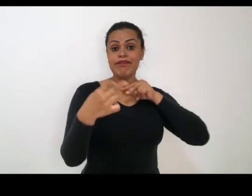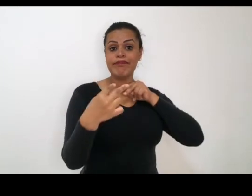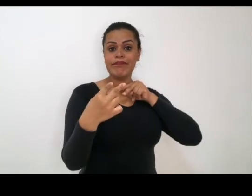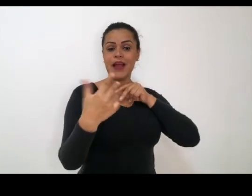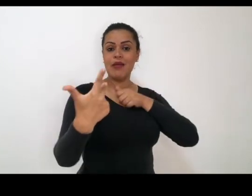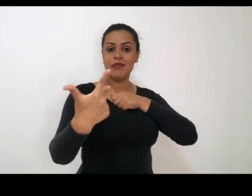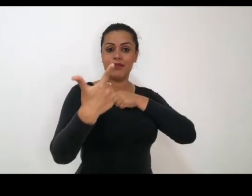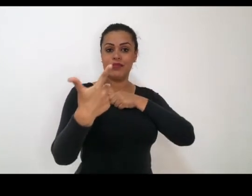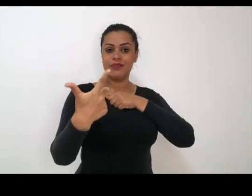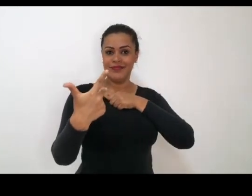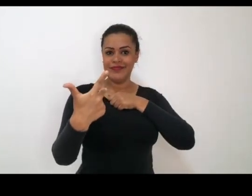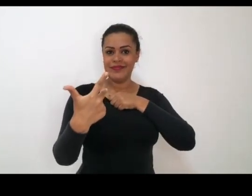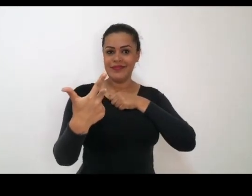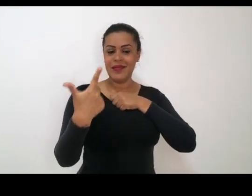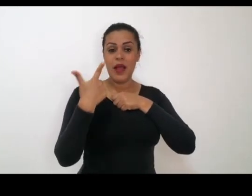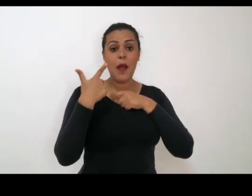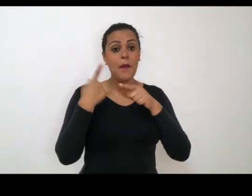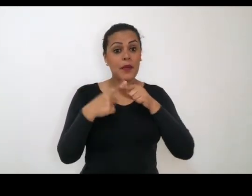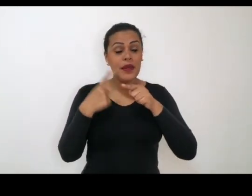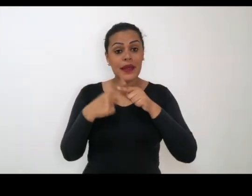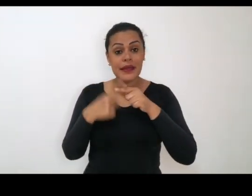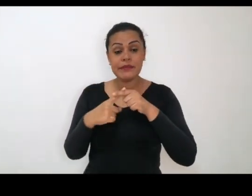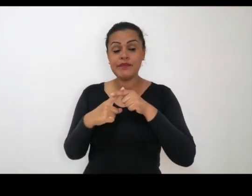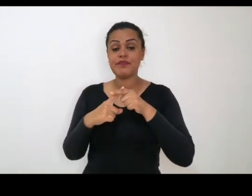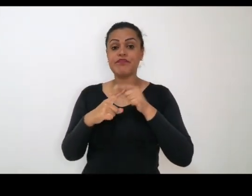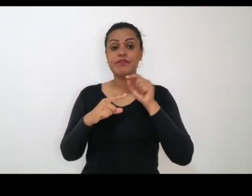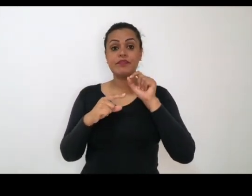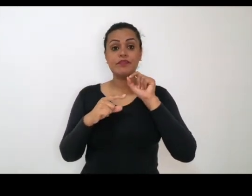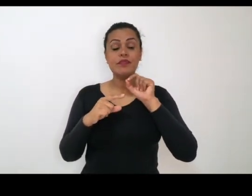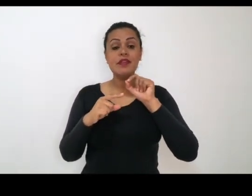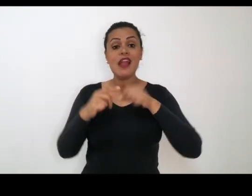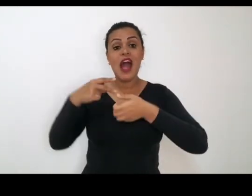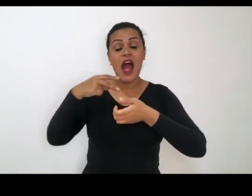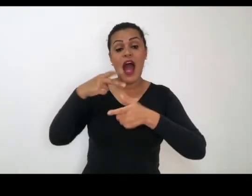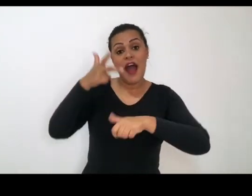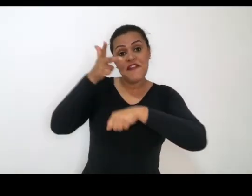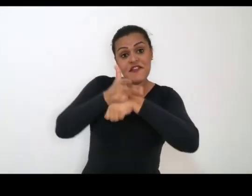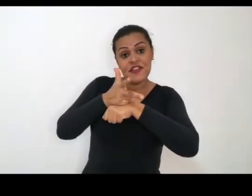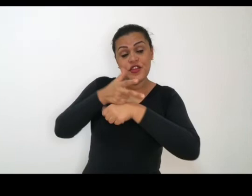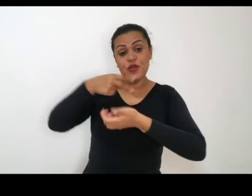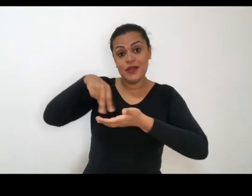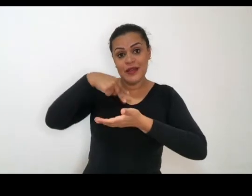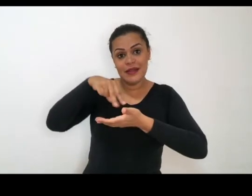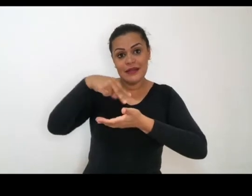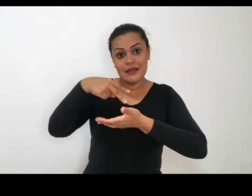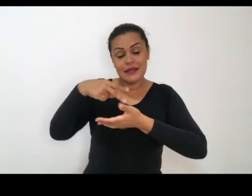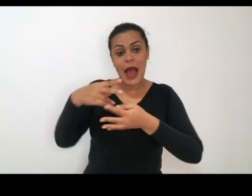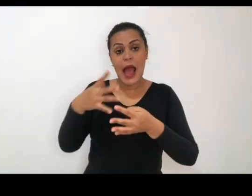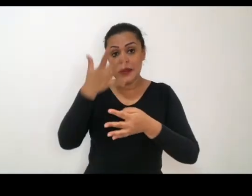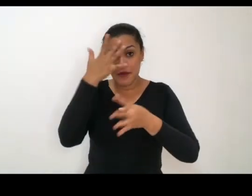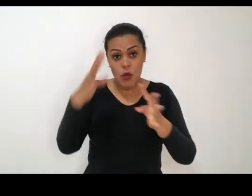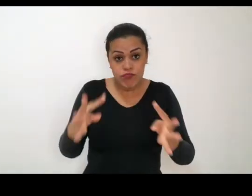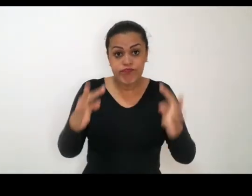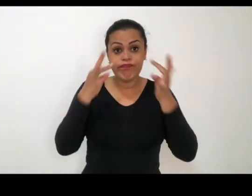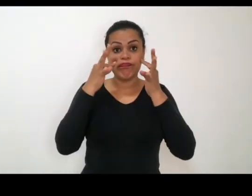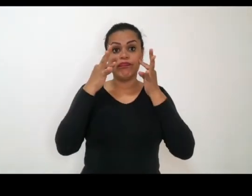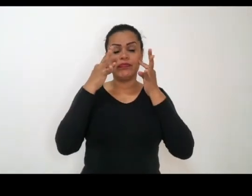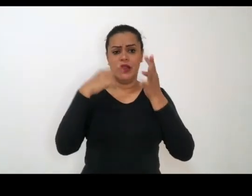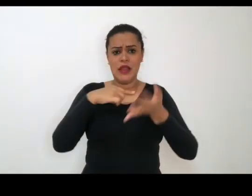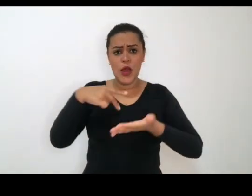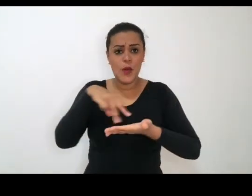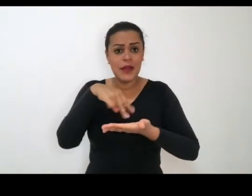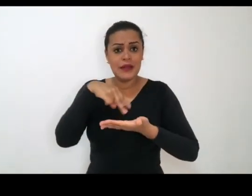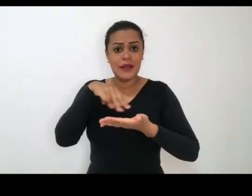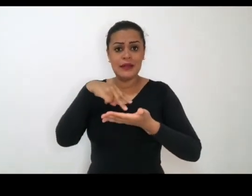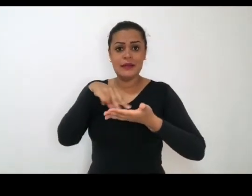nessa relação com o espectador, existe uma dança que acontece nessa recepção. Então, é por